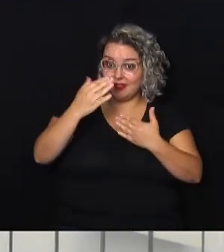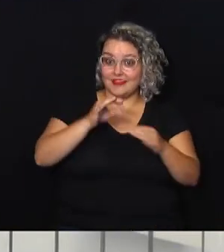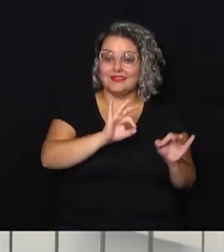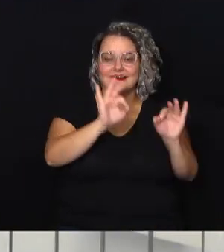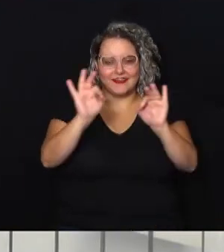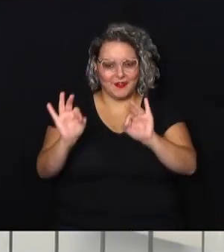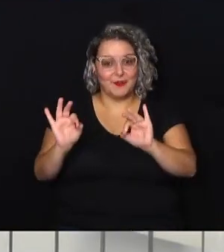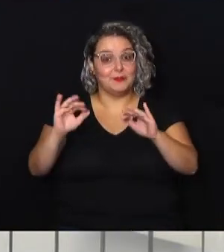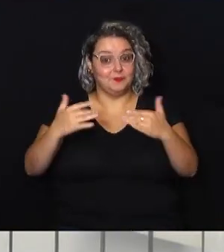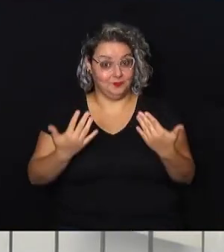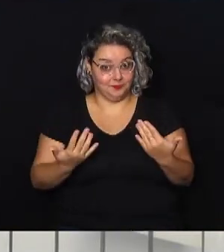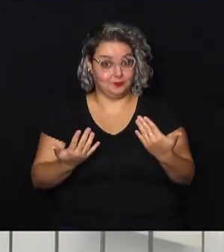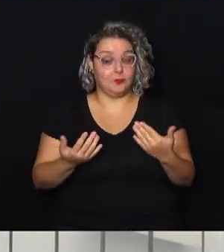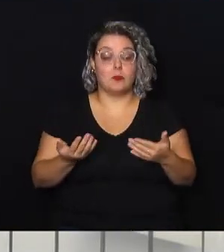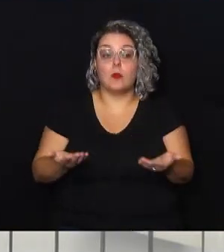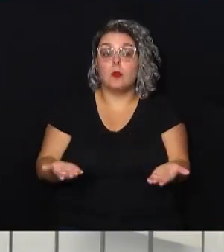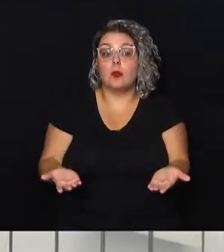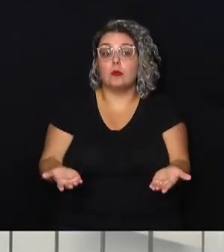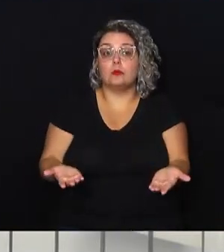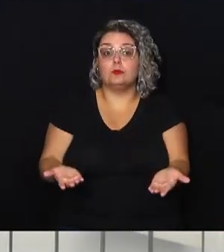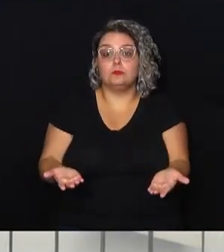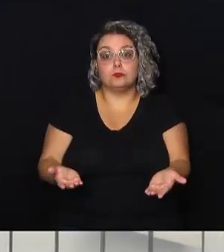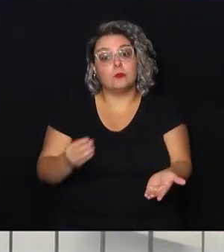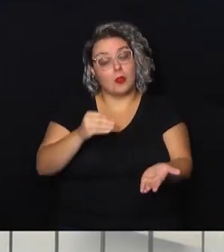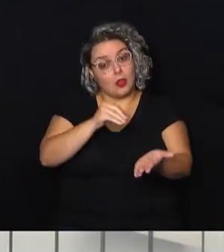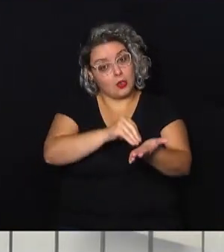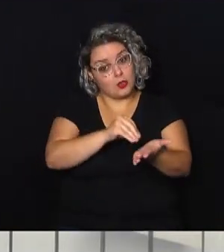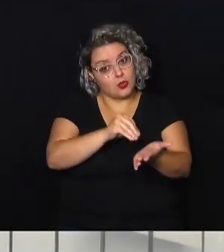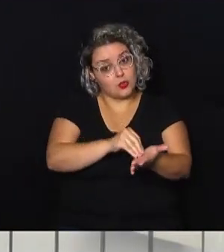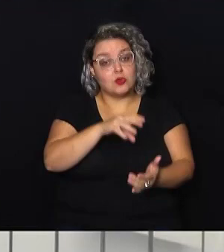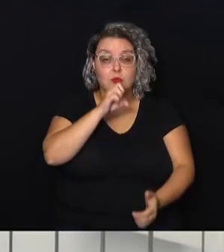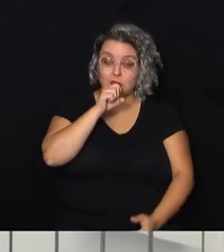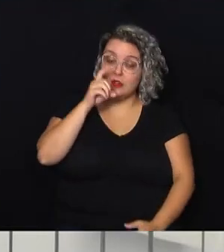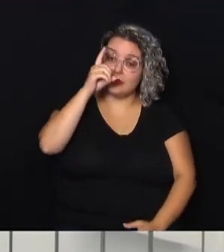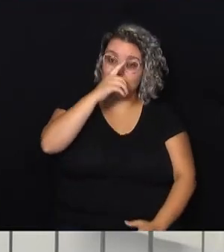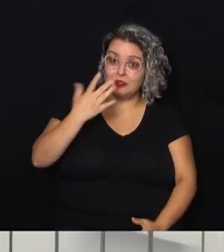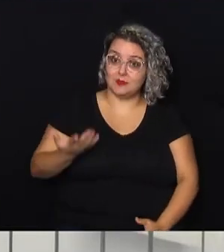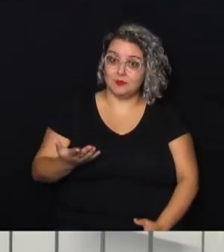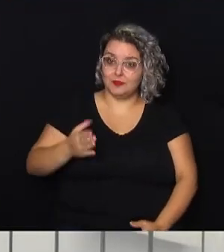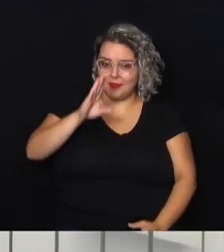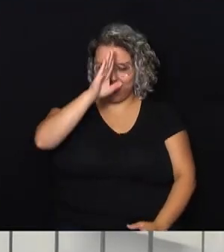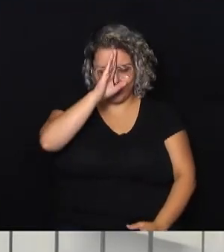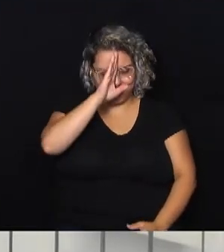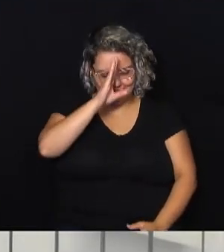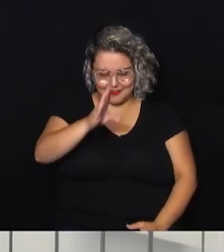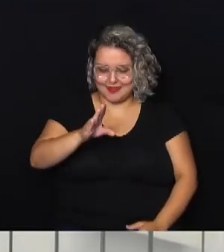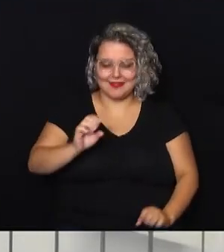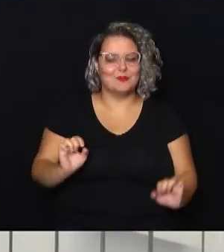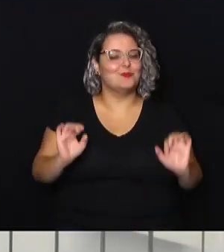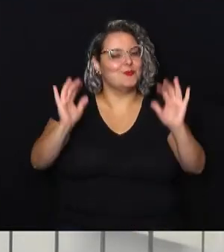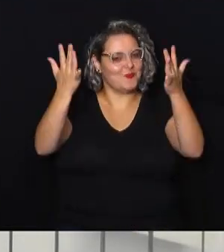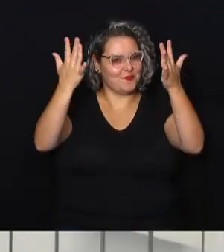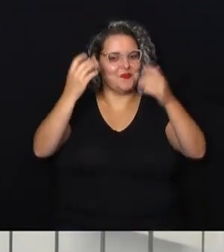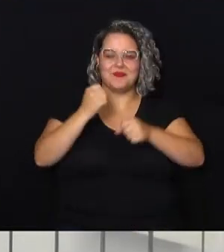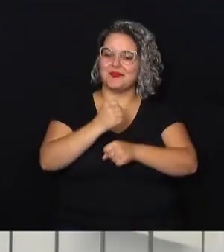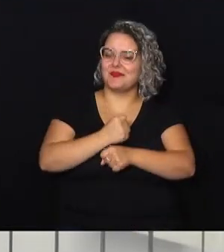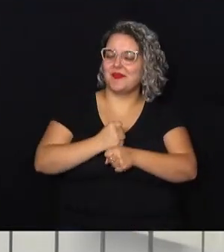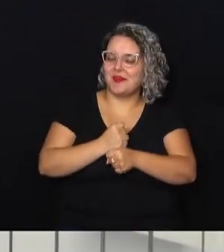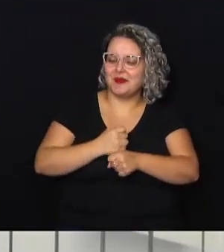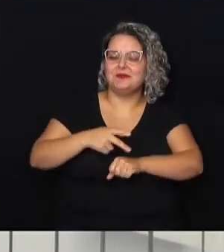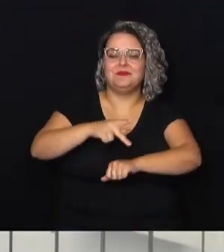sua audiência e, bom, desde o último fim de semana, uma das principais festividades do país